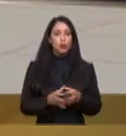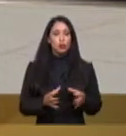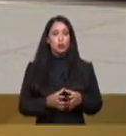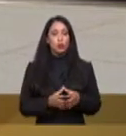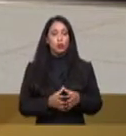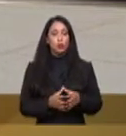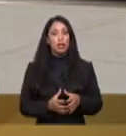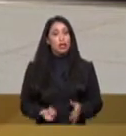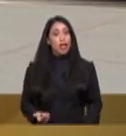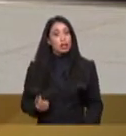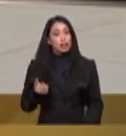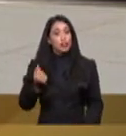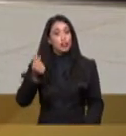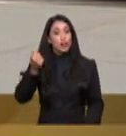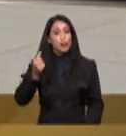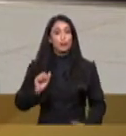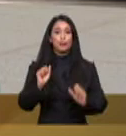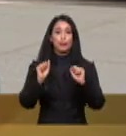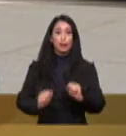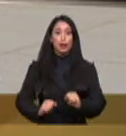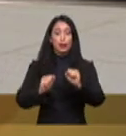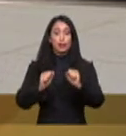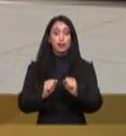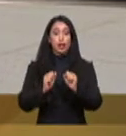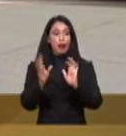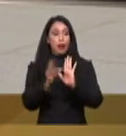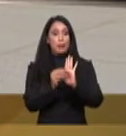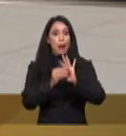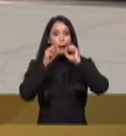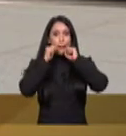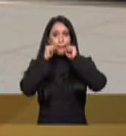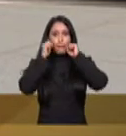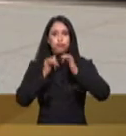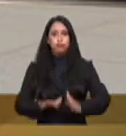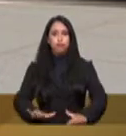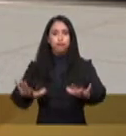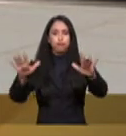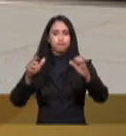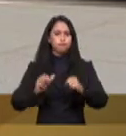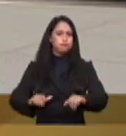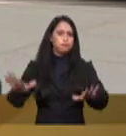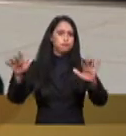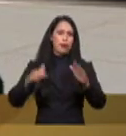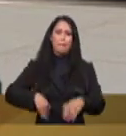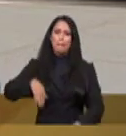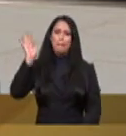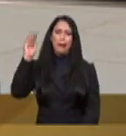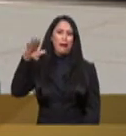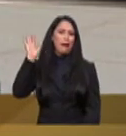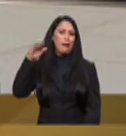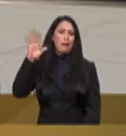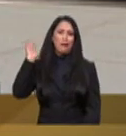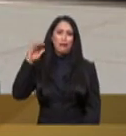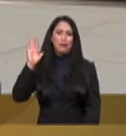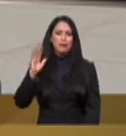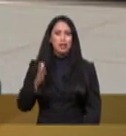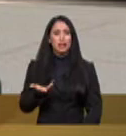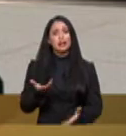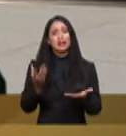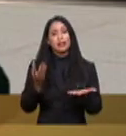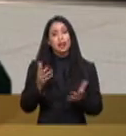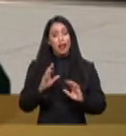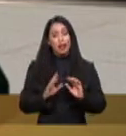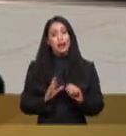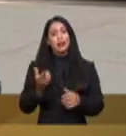maior capacidade financeira pode, por meio de impulsionamento, atingir uma projeção muito maior do que seus adversários, gerando sensível desequilíbrio na